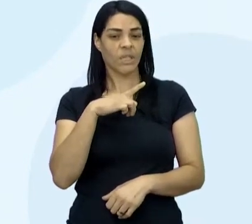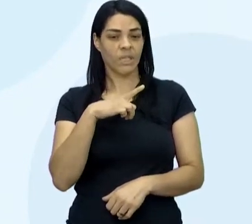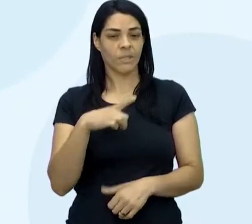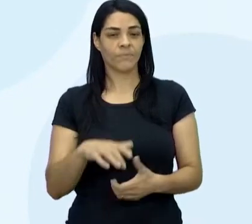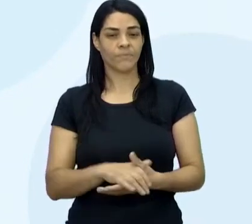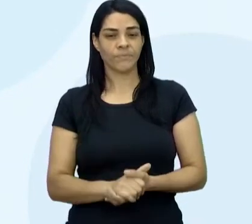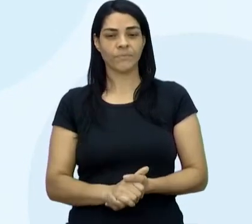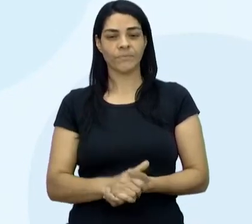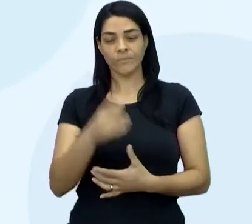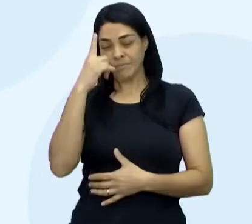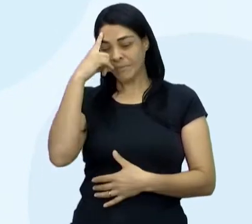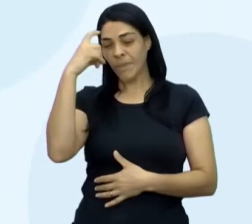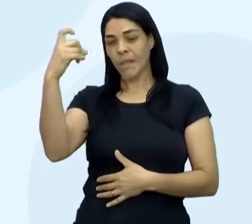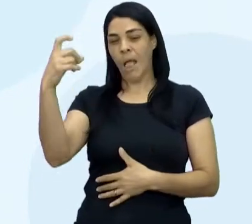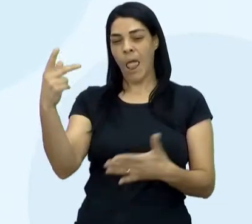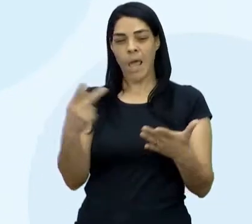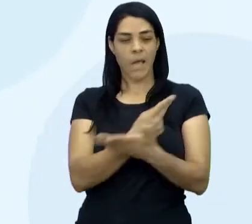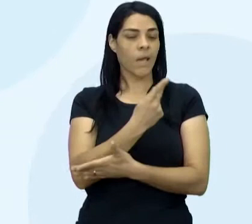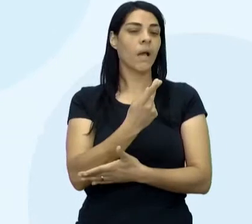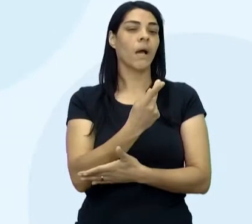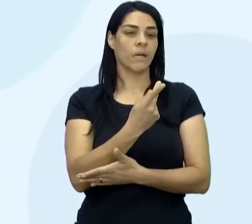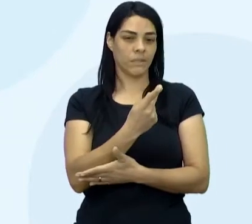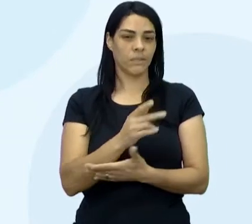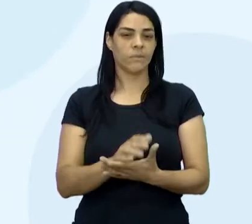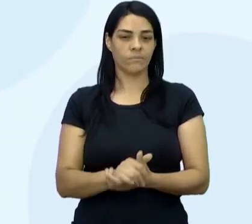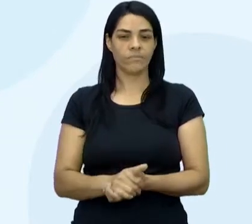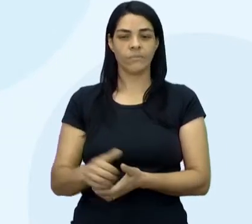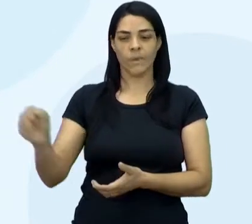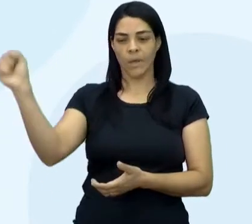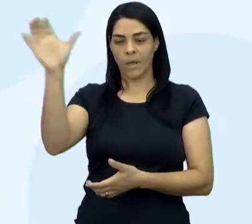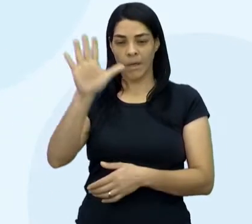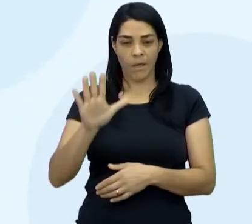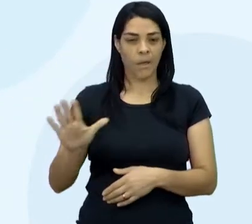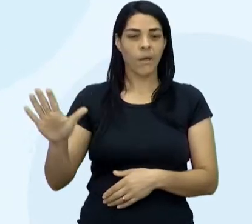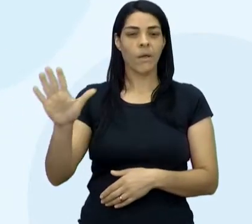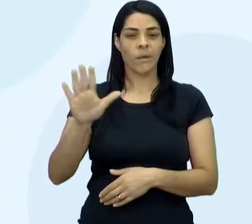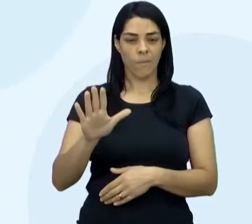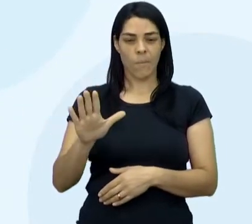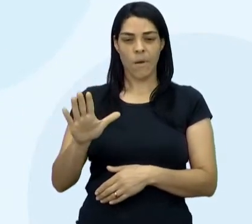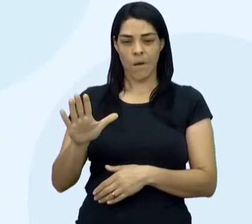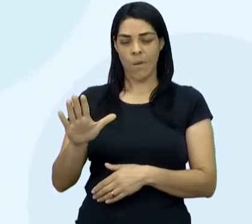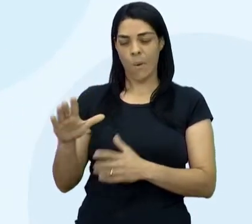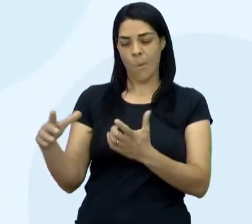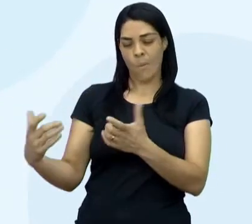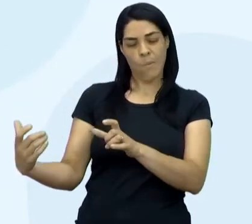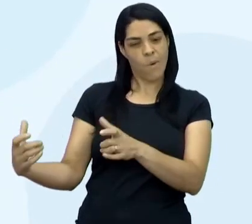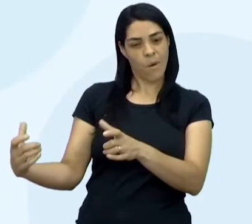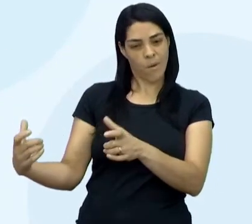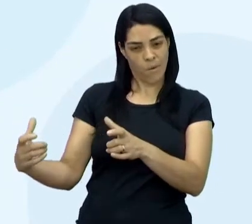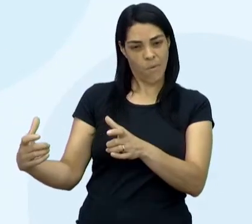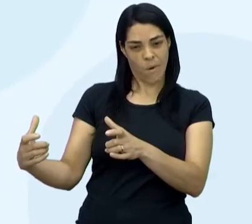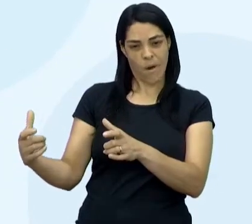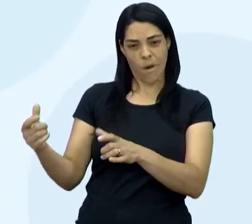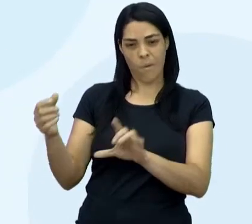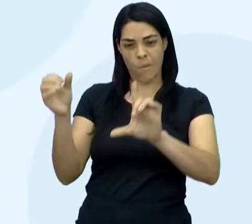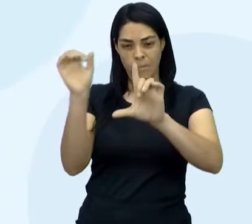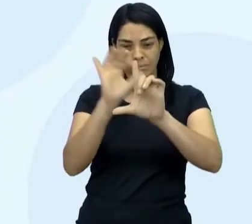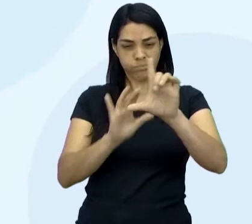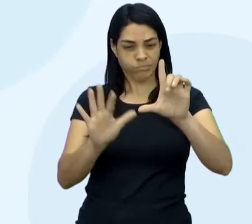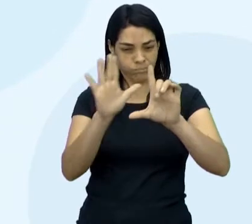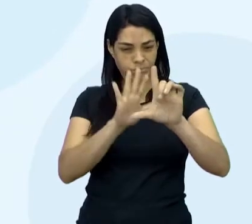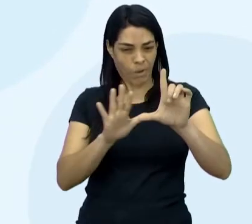muitas ideias errôneas né do europeu para com esse local é nessa tela a gente vê por